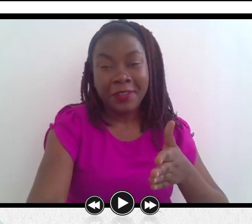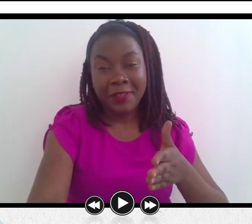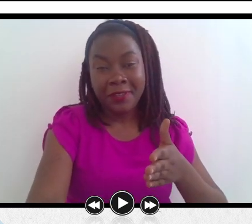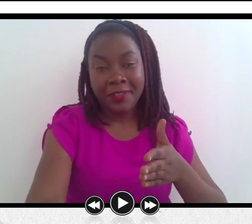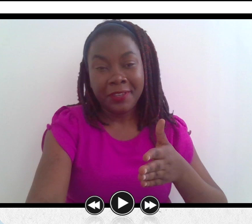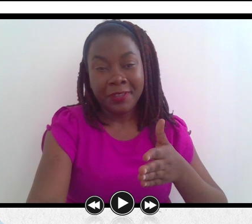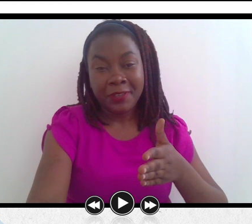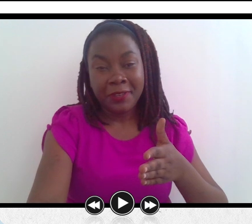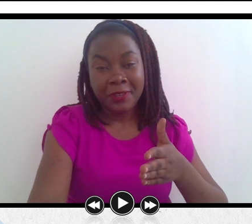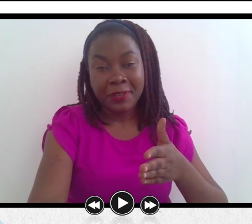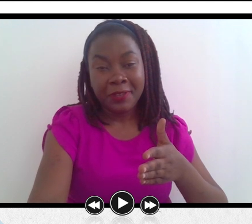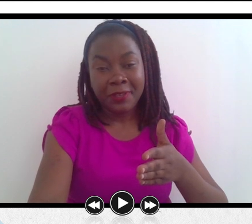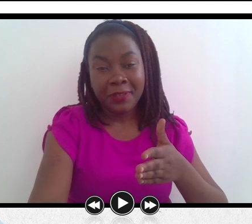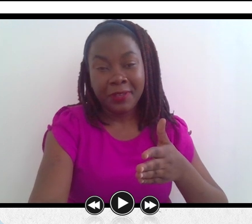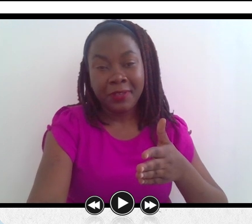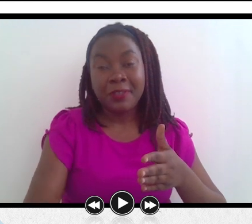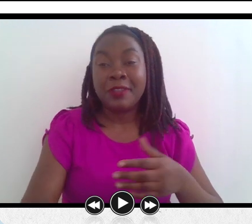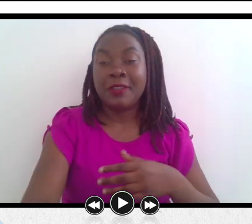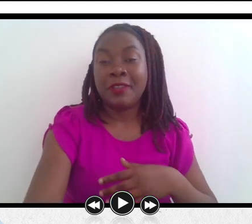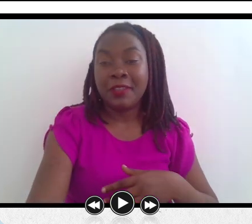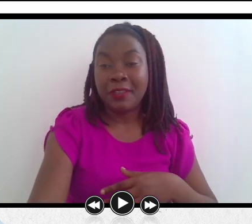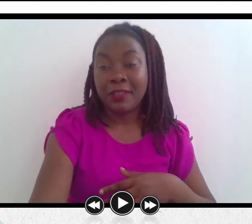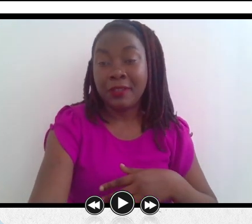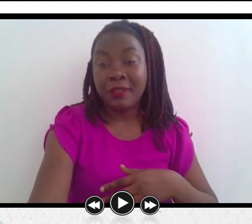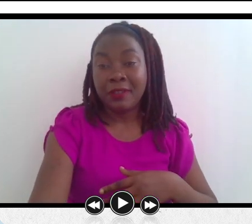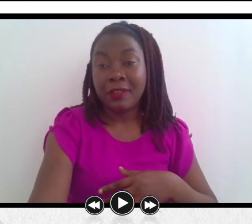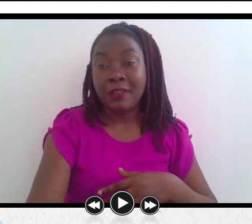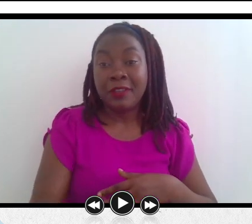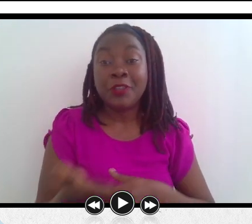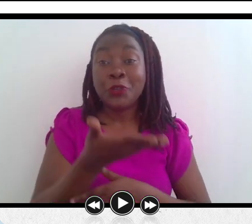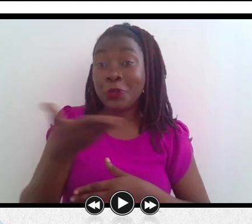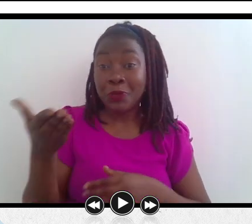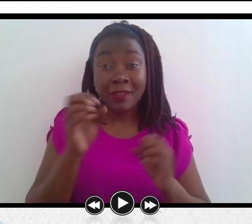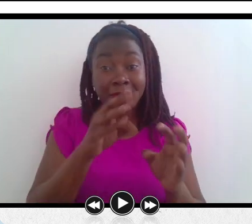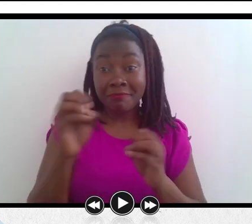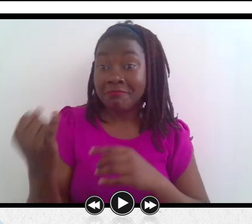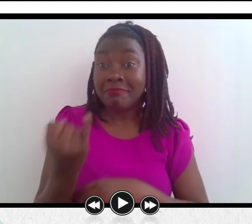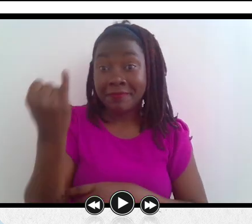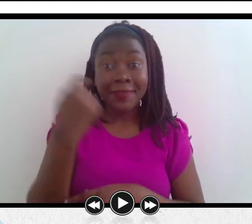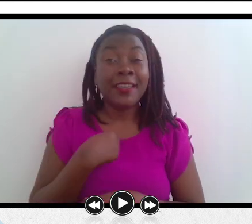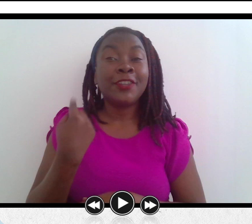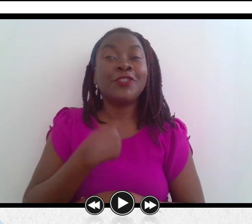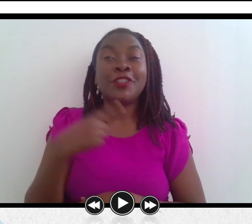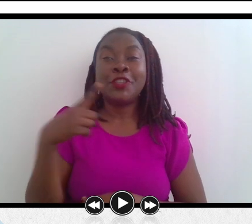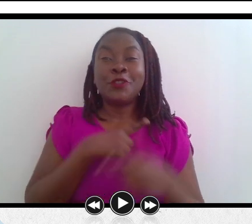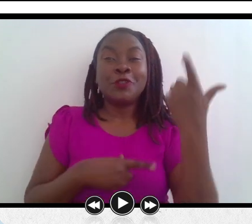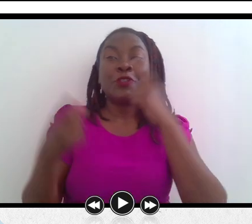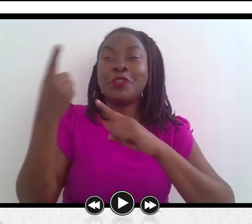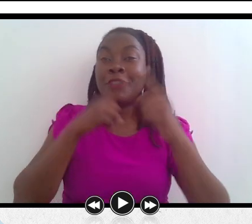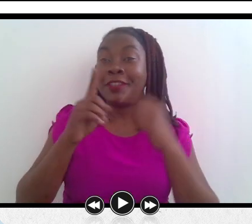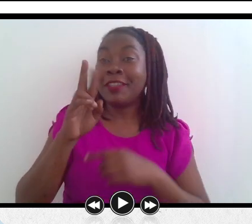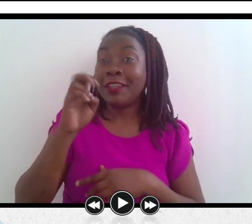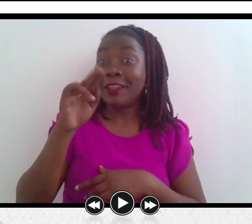ensinar para a população que ela não pode jogar lixo nas ruas, ela não pode jogar o sofá no córrego